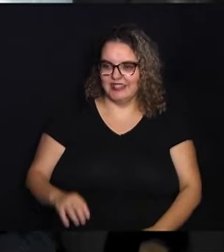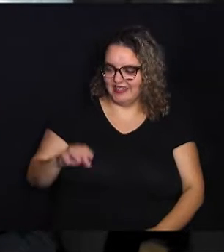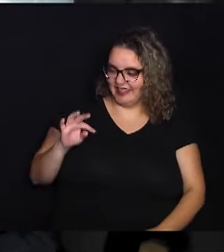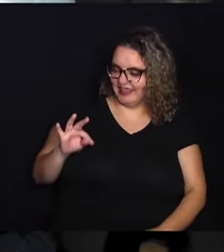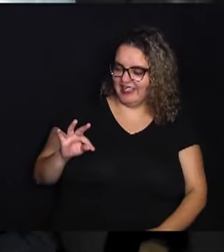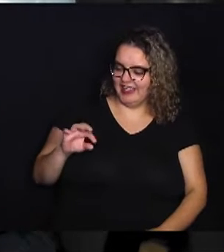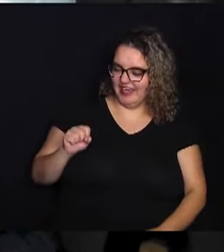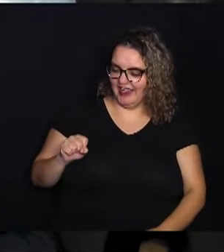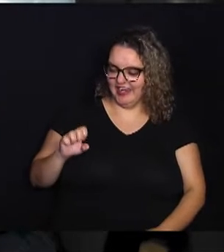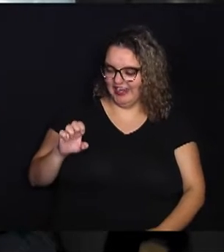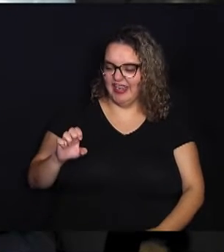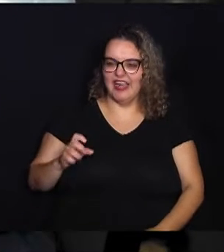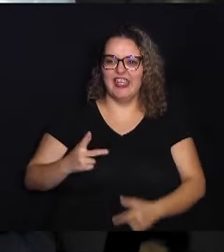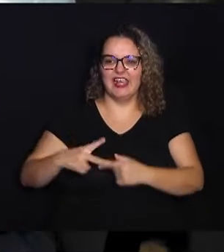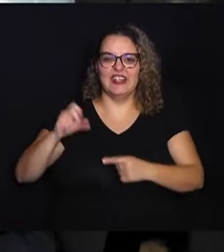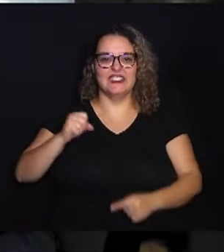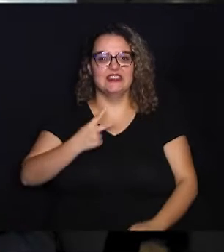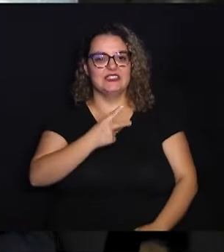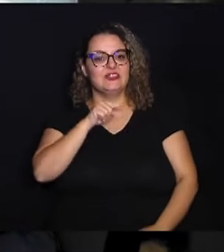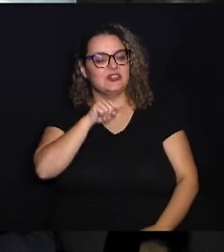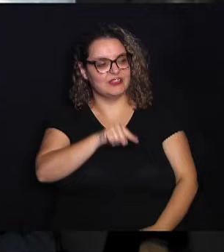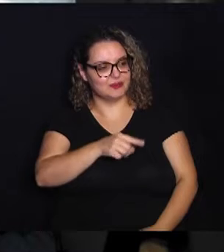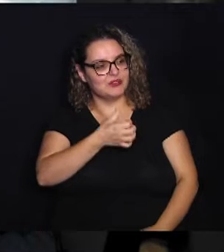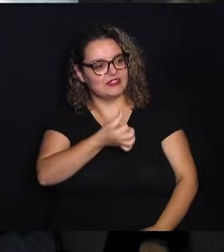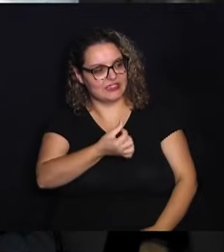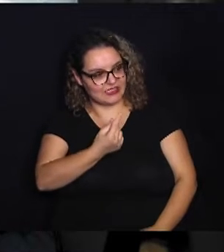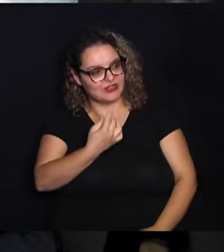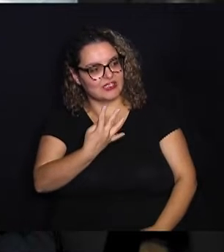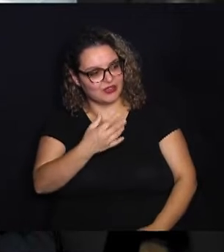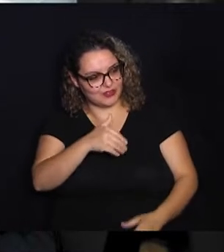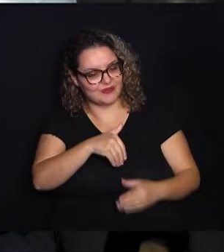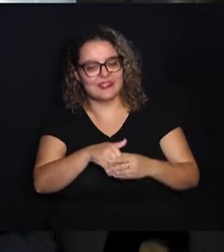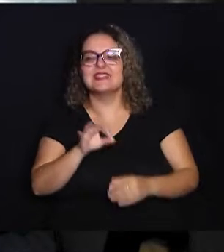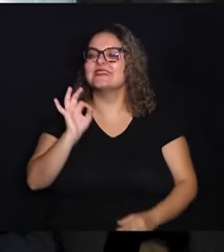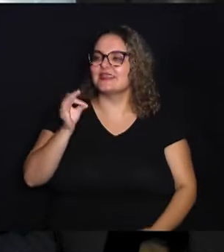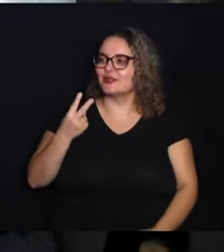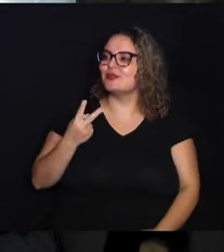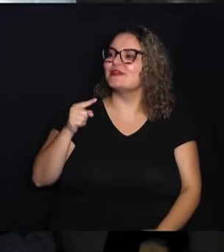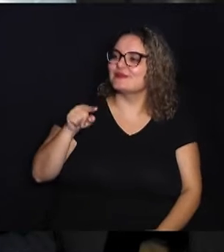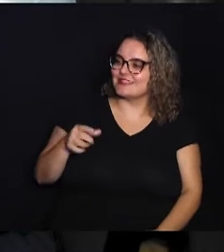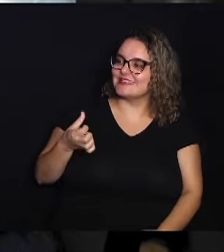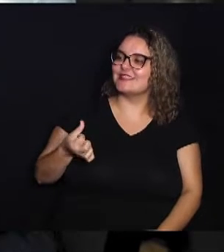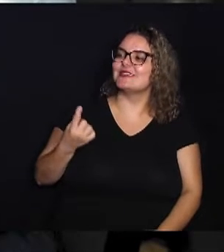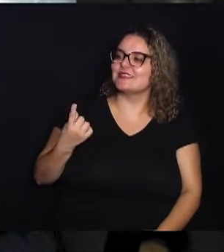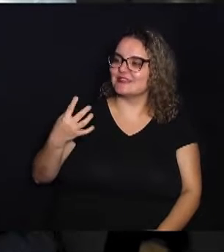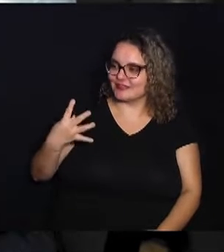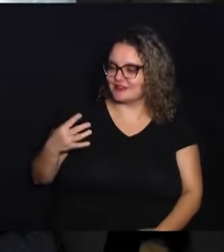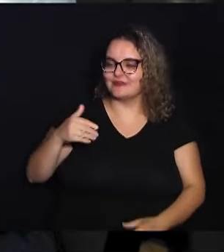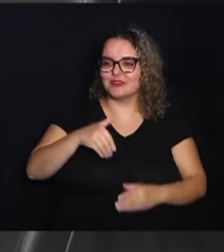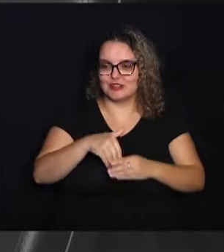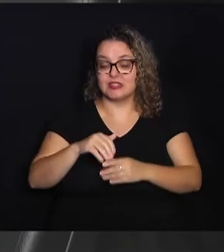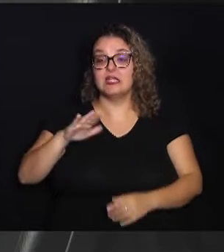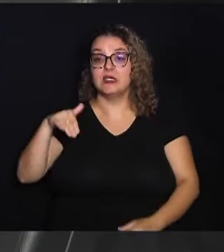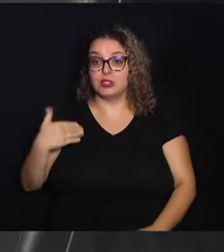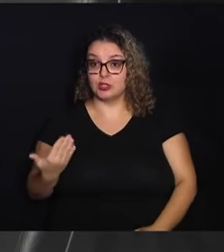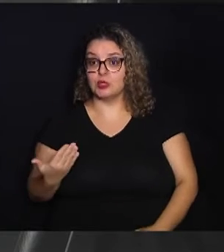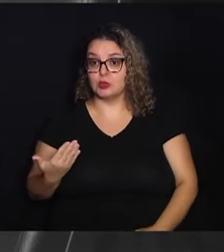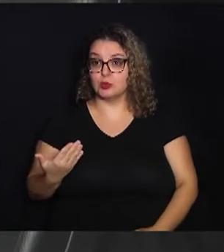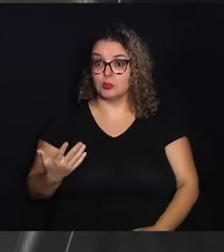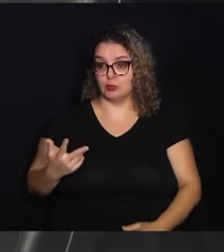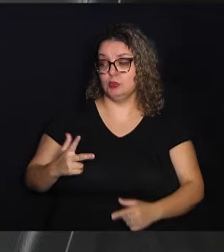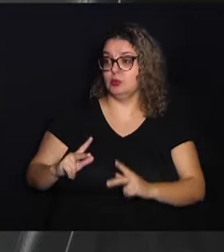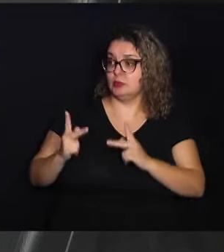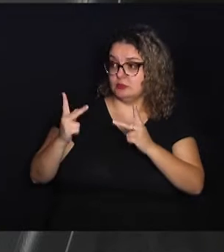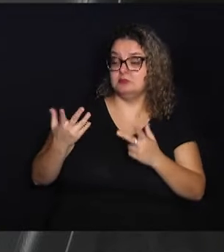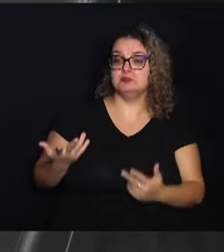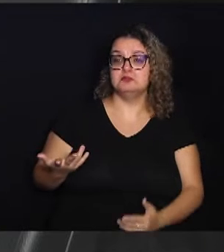como eleito. 2.614 votos, exatamente, 2.614 votos. E quando eu fui eleito, eu falei, tá